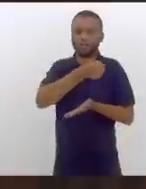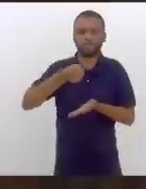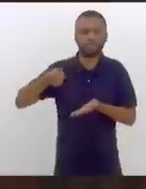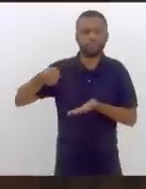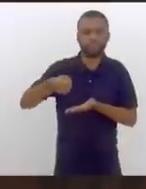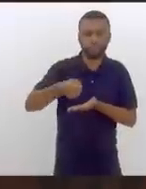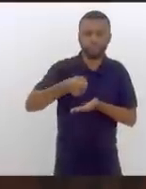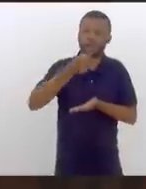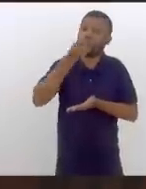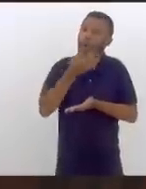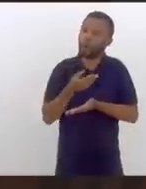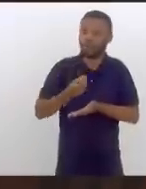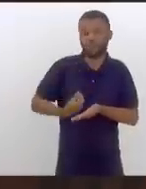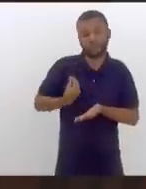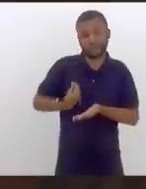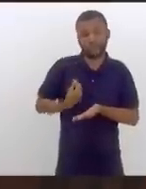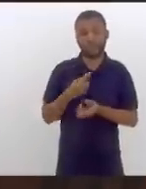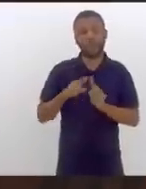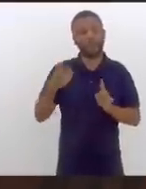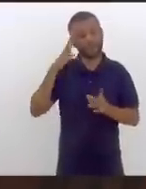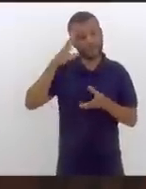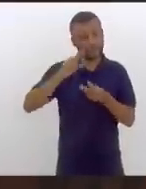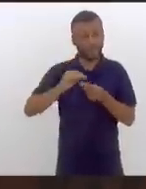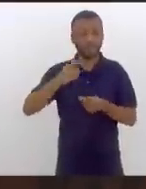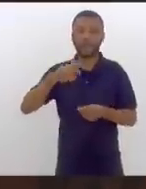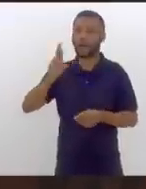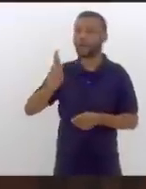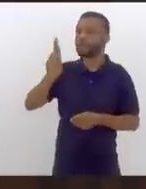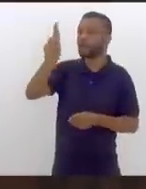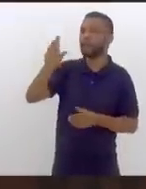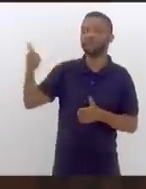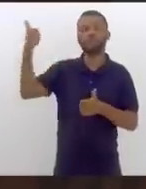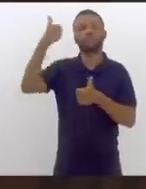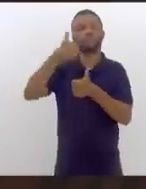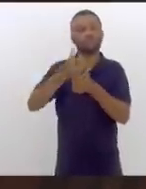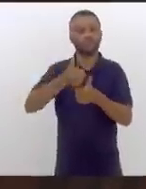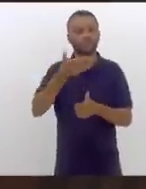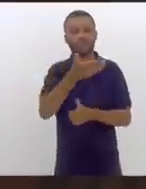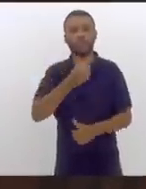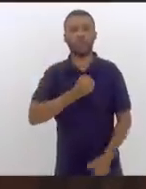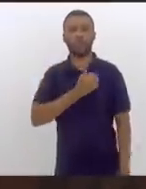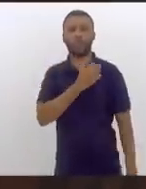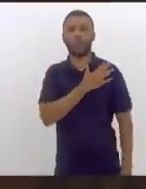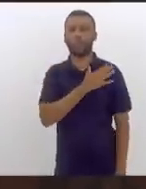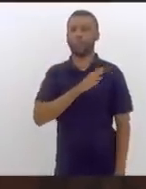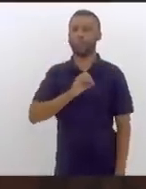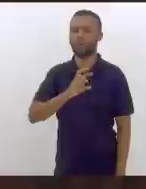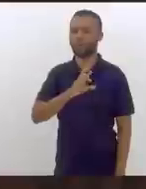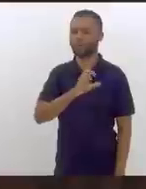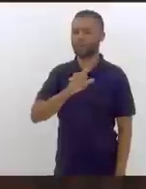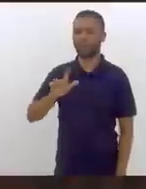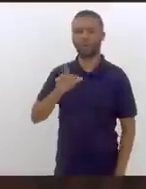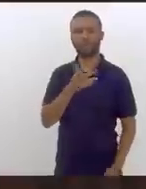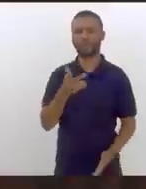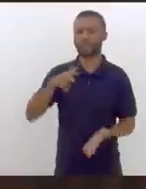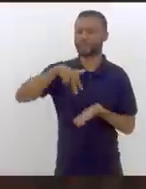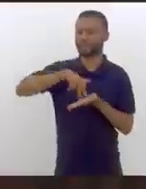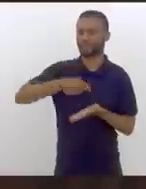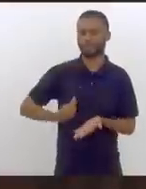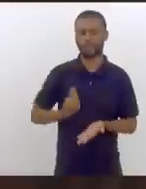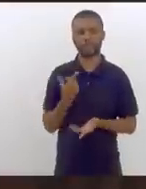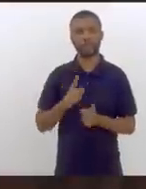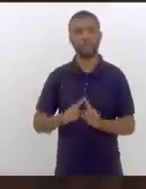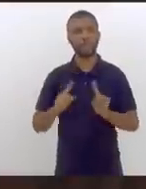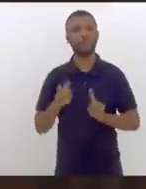Seria muito bom se ele estivesse aqui mas eu sei que tá bem representado pelo Coronel que aqui está mas eu gostaria que